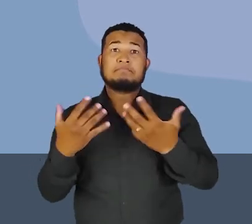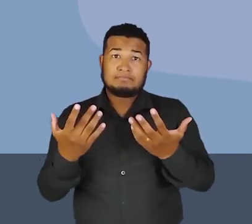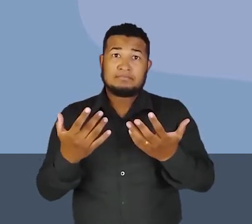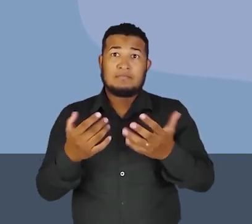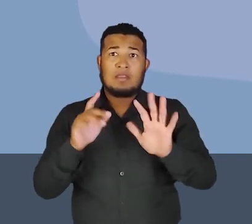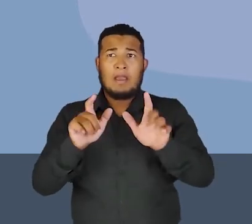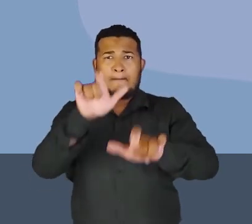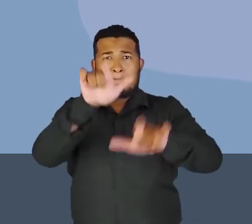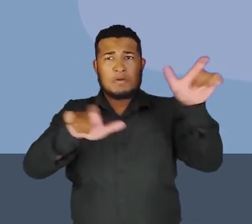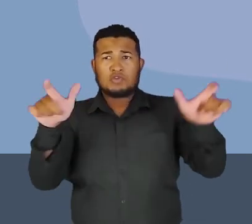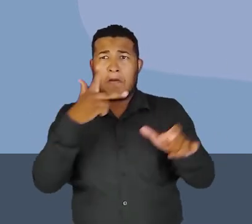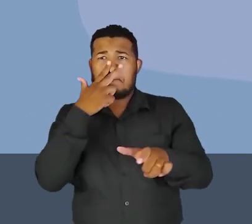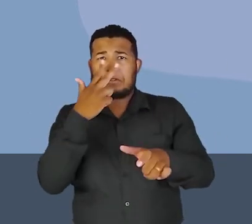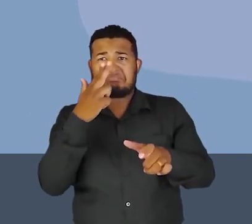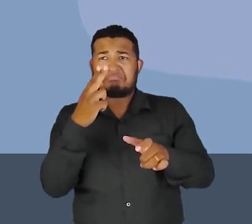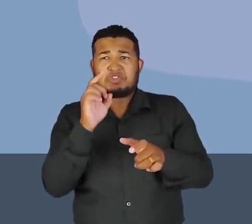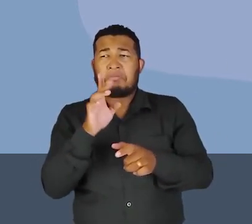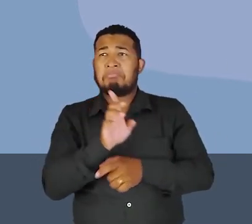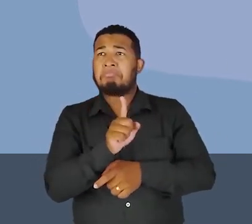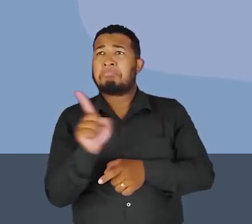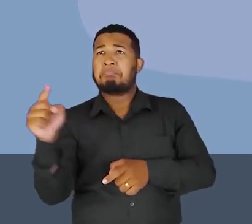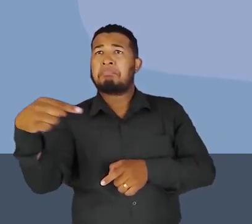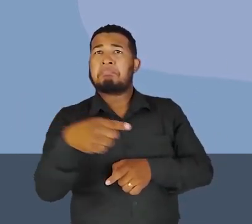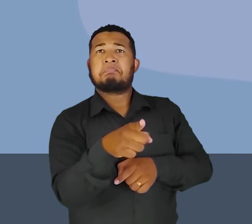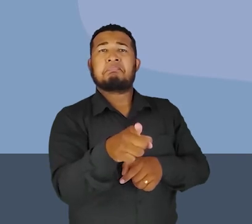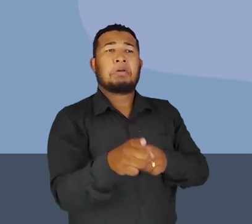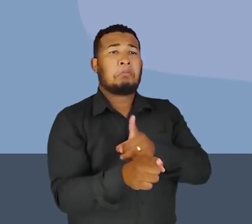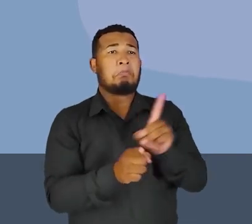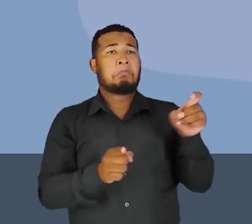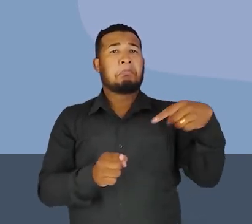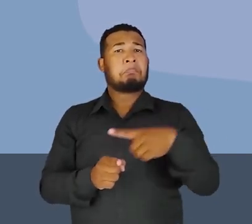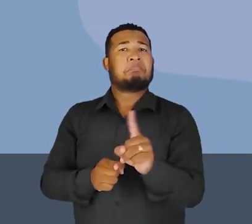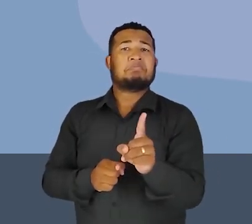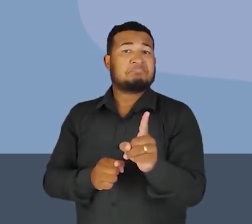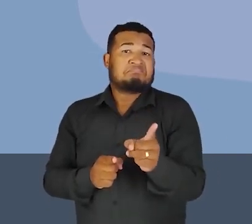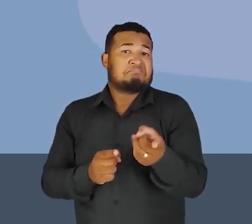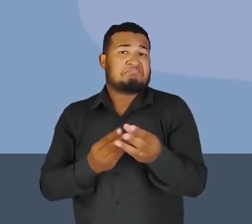E as pessoas simples só se desviam, porque elas não...